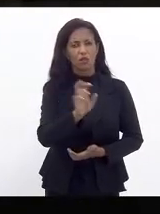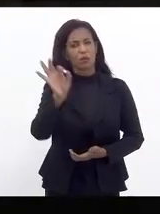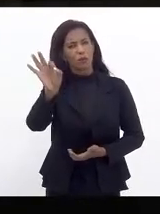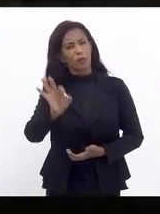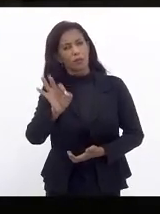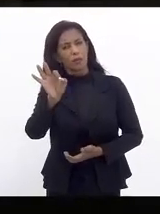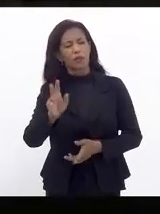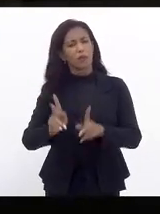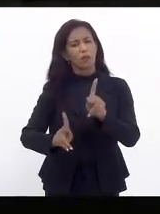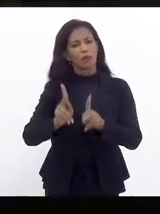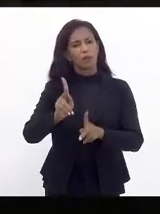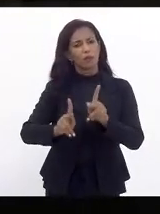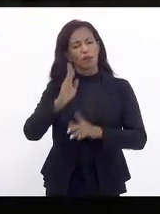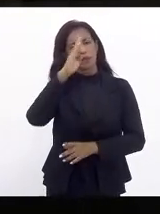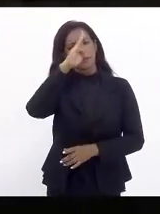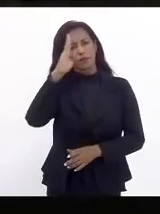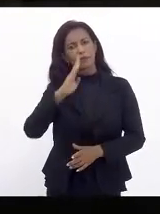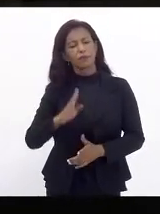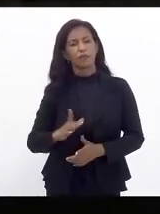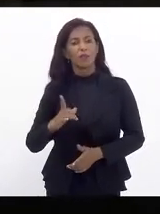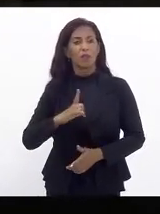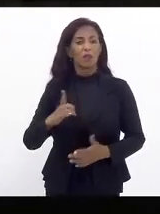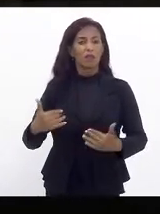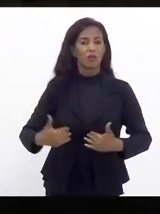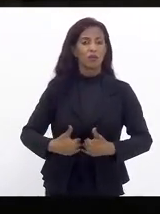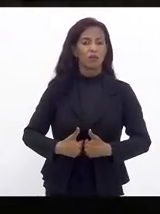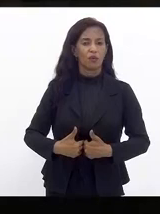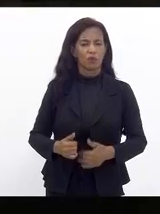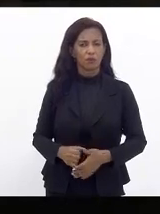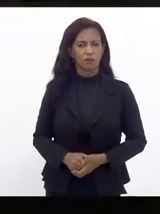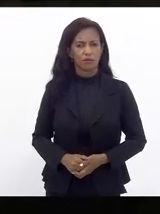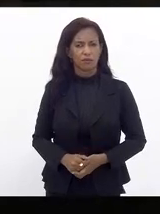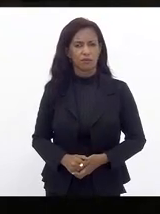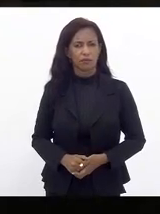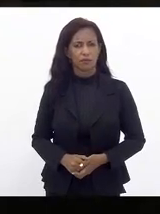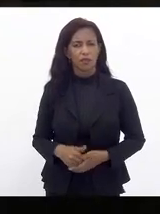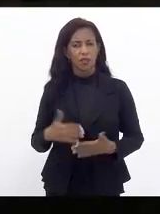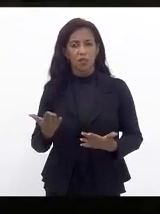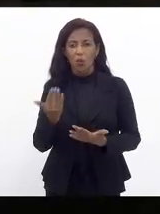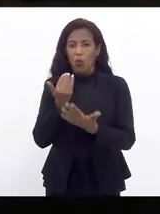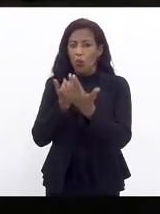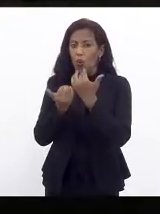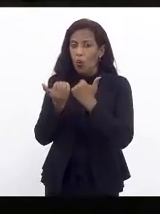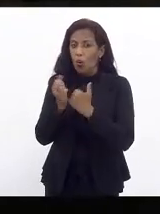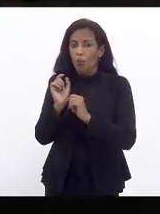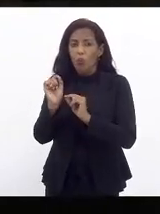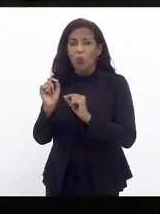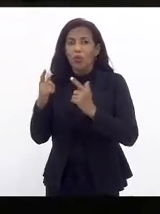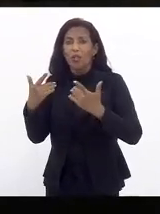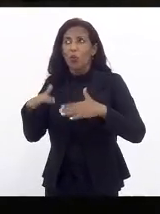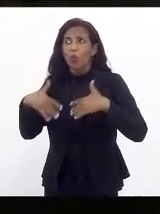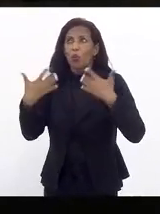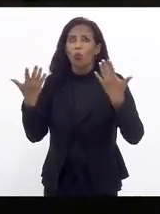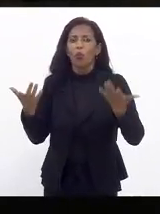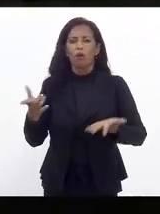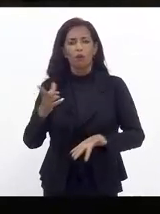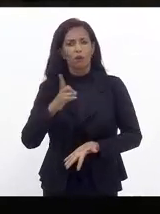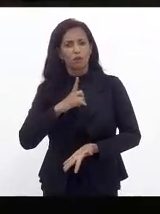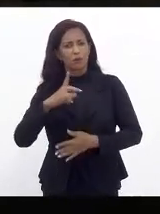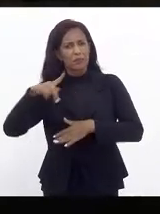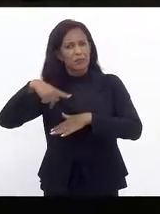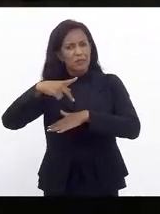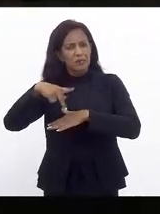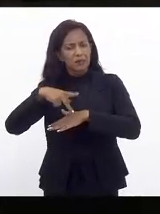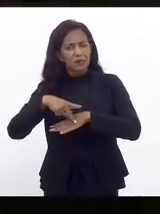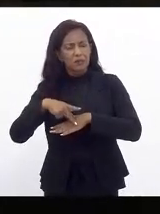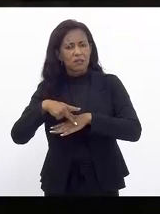55% da população brasileira, tem fome. Então, comem o que tem, quando tem, no país que